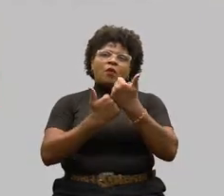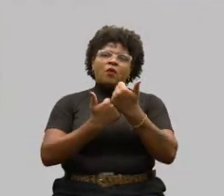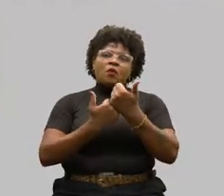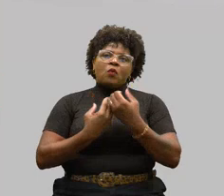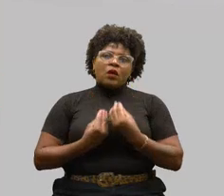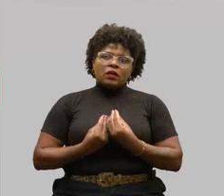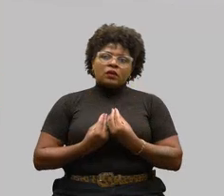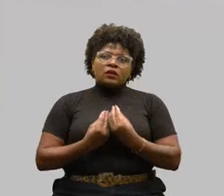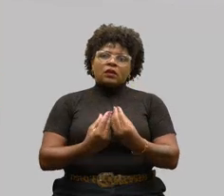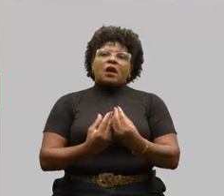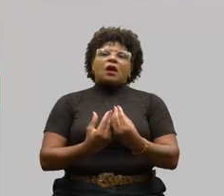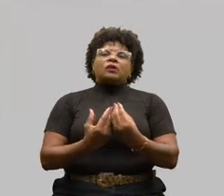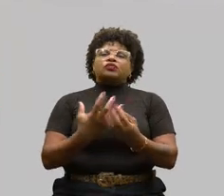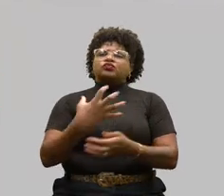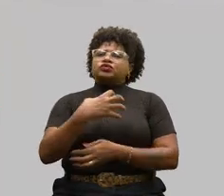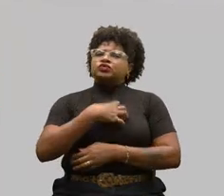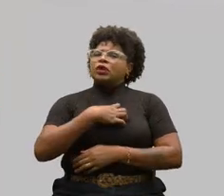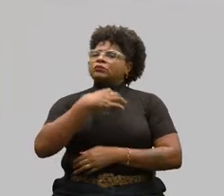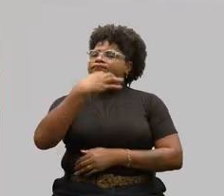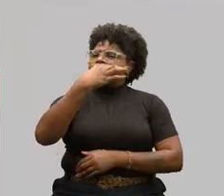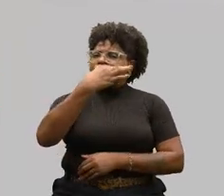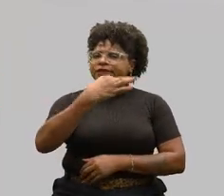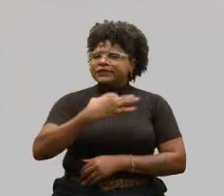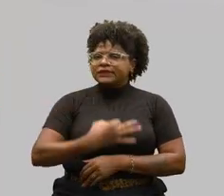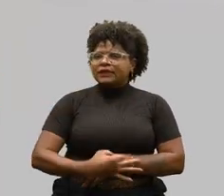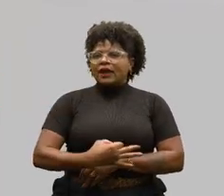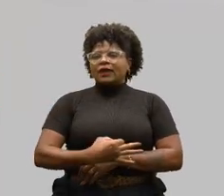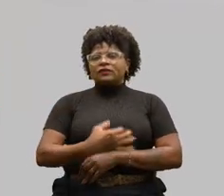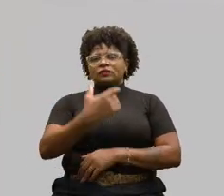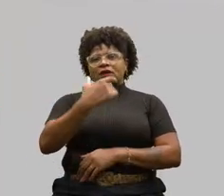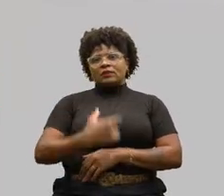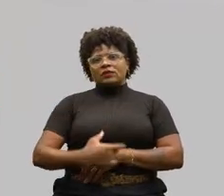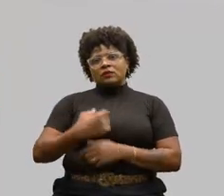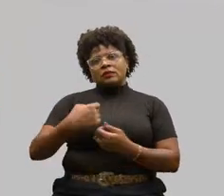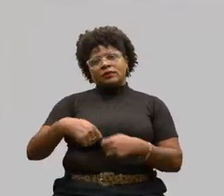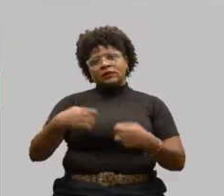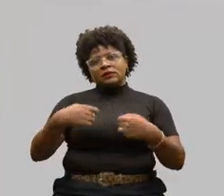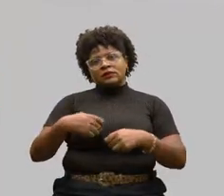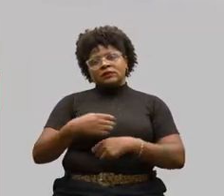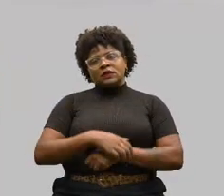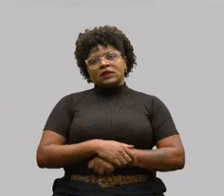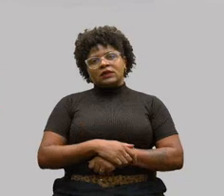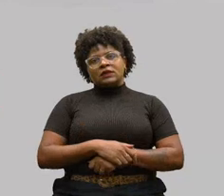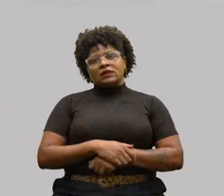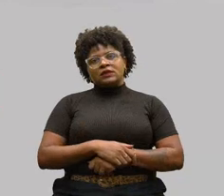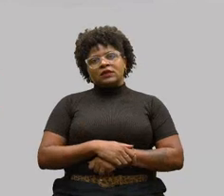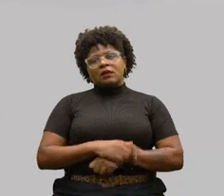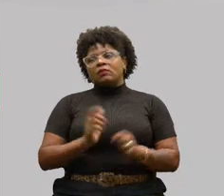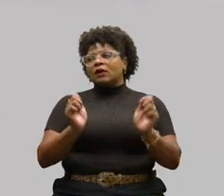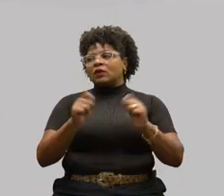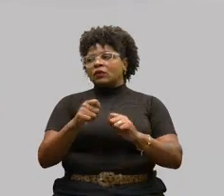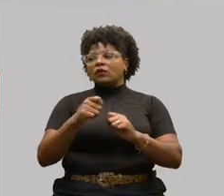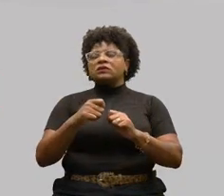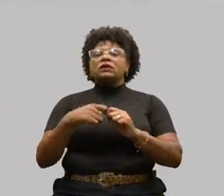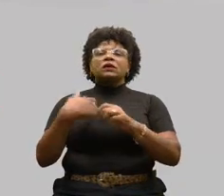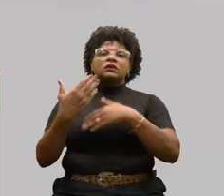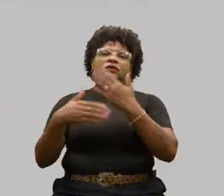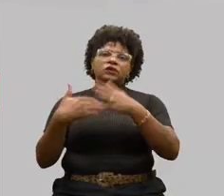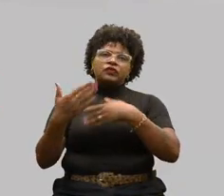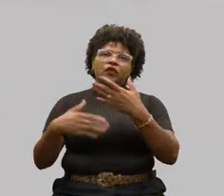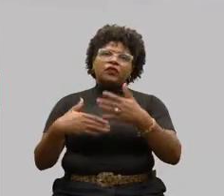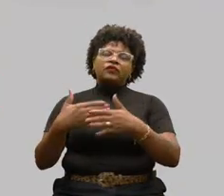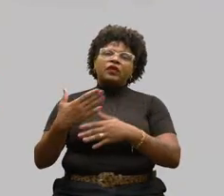na medida da necessidade do sujeito né para que ele possa desempenhar sua função